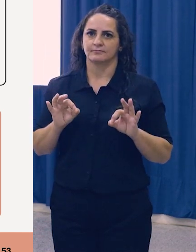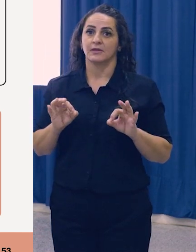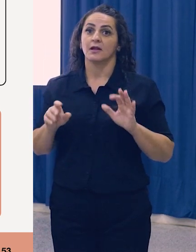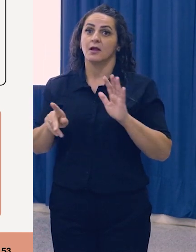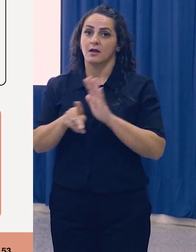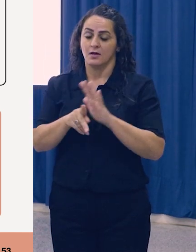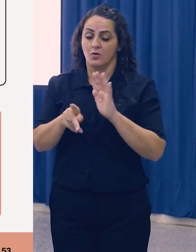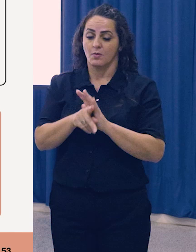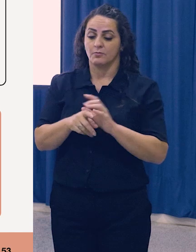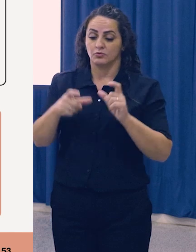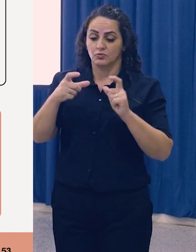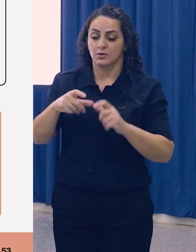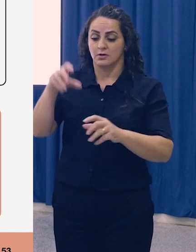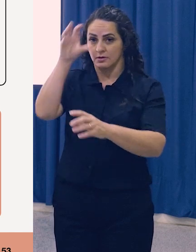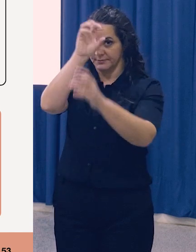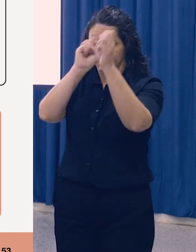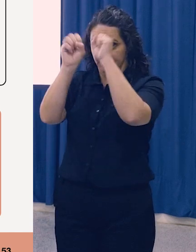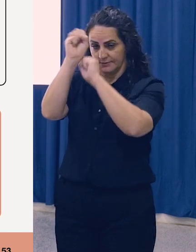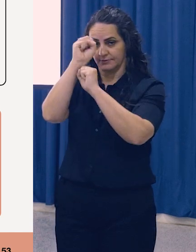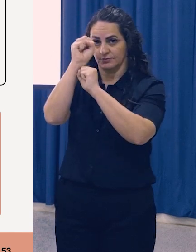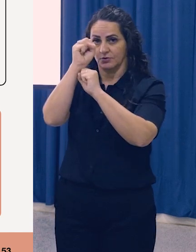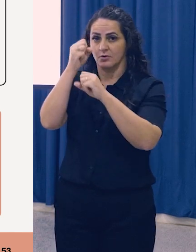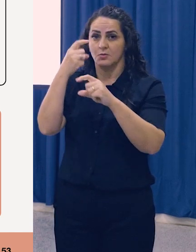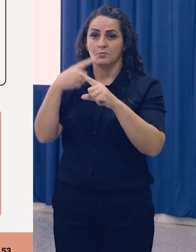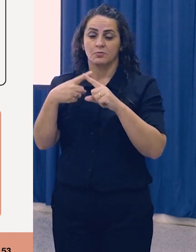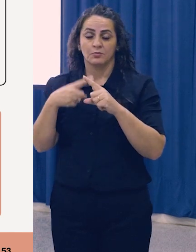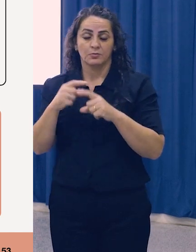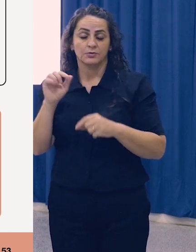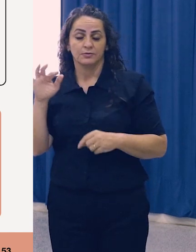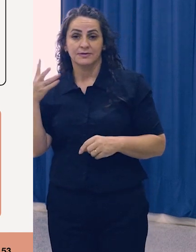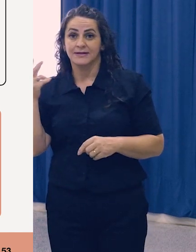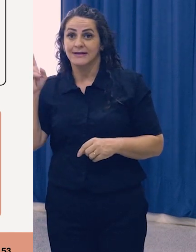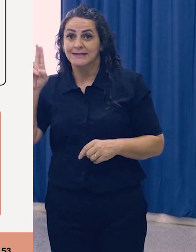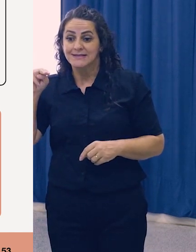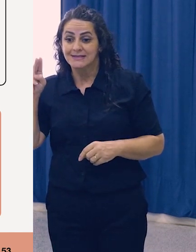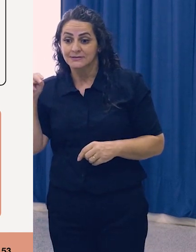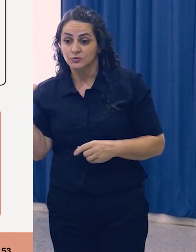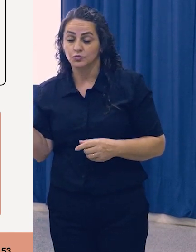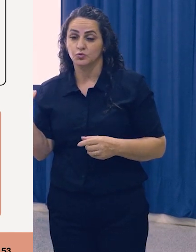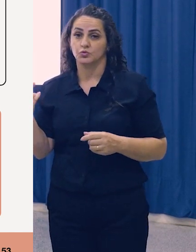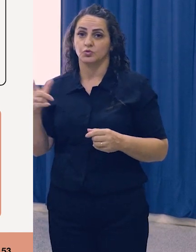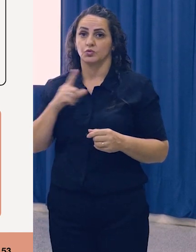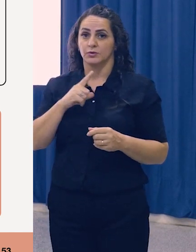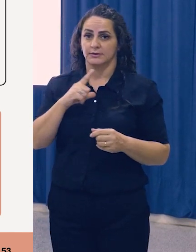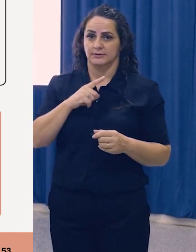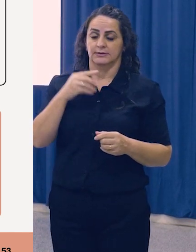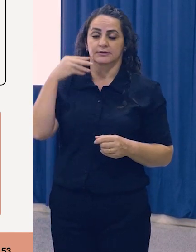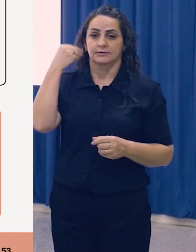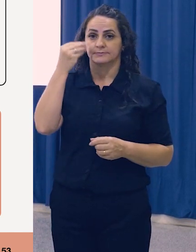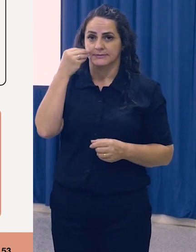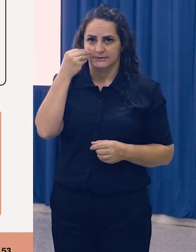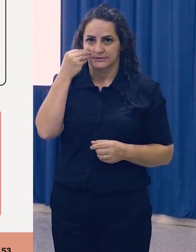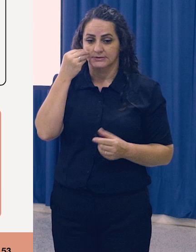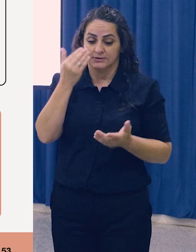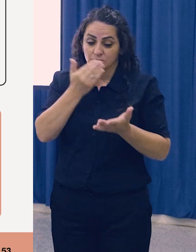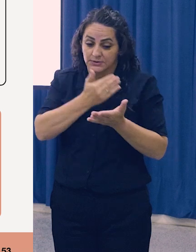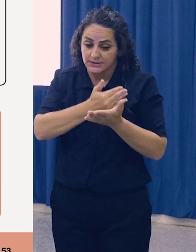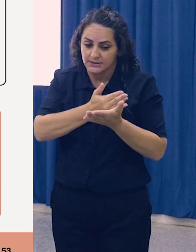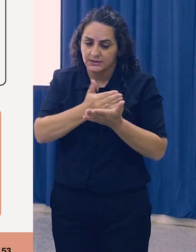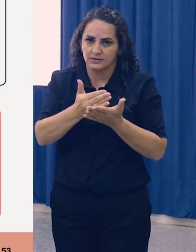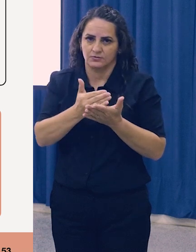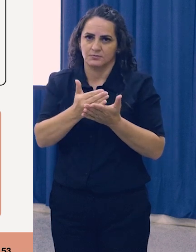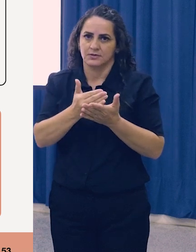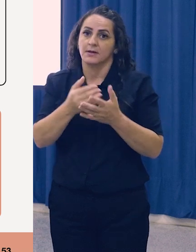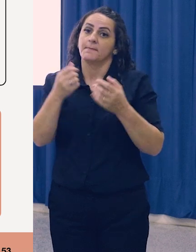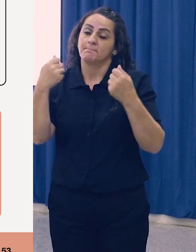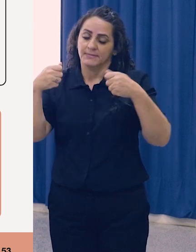de aprendizado. A pessoa pode nunca ter participado de um set e está sendo um fotógrafo de bastidor. Então, tu